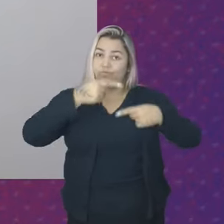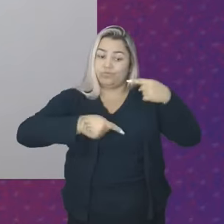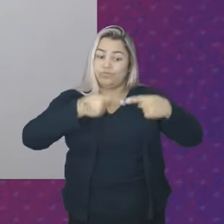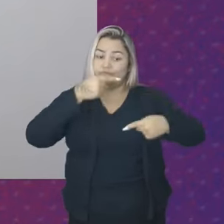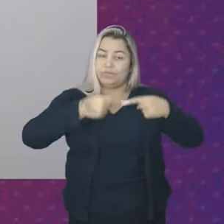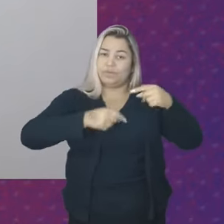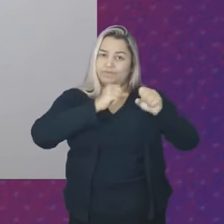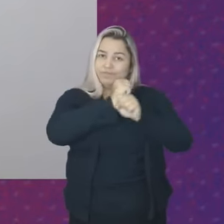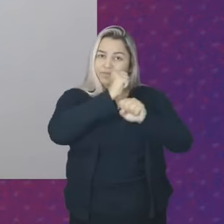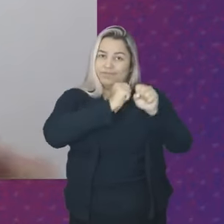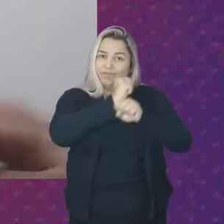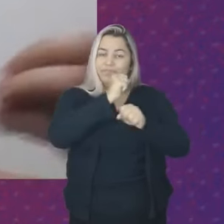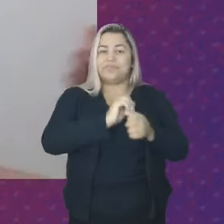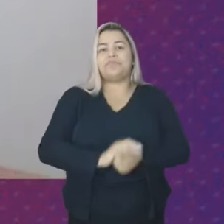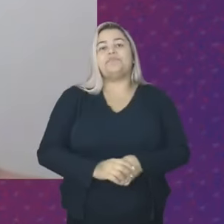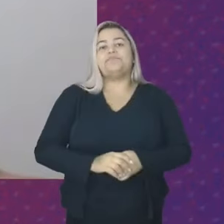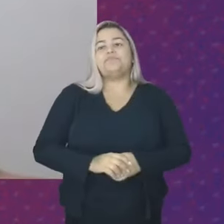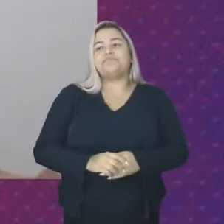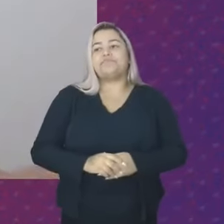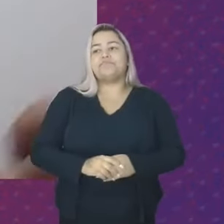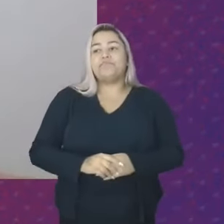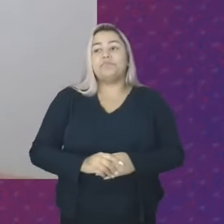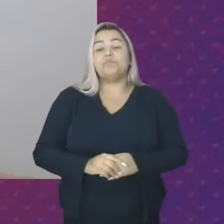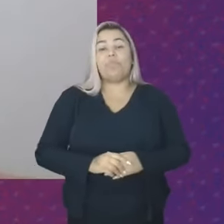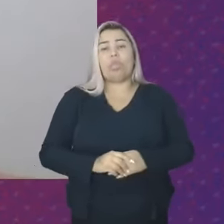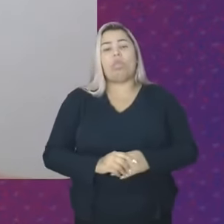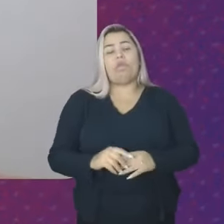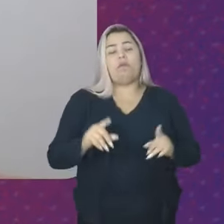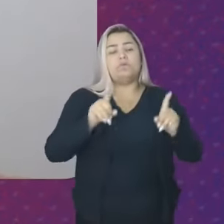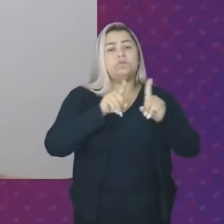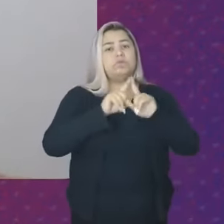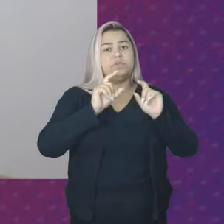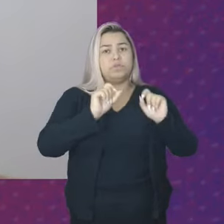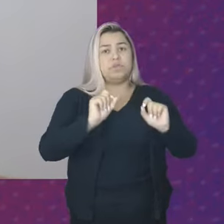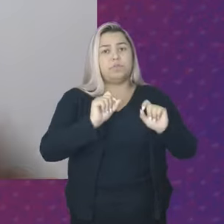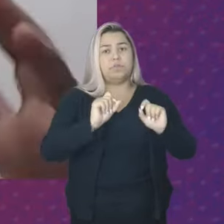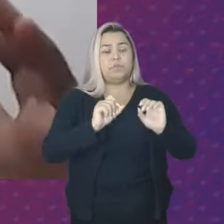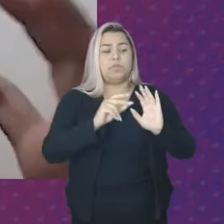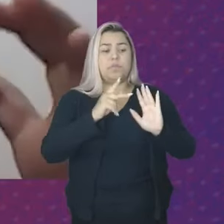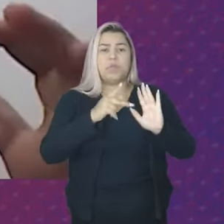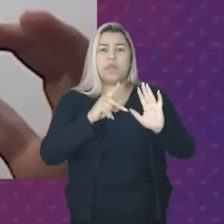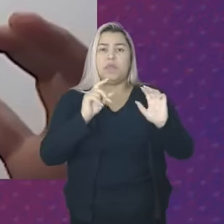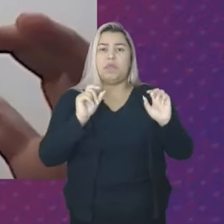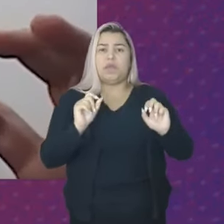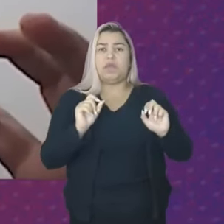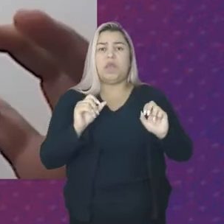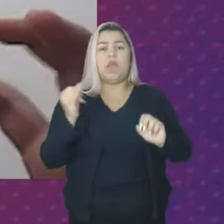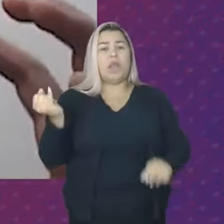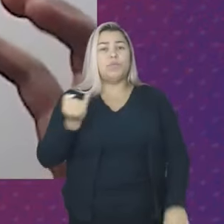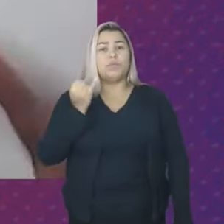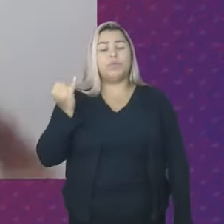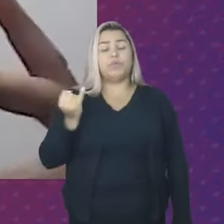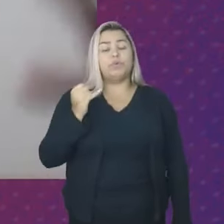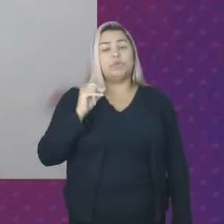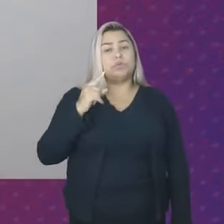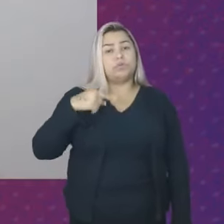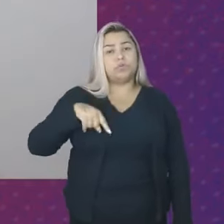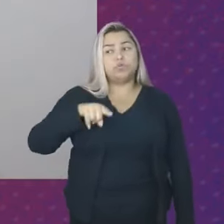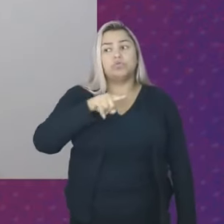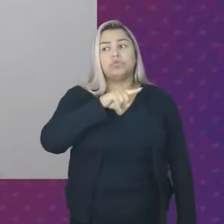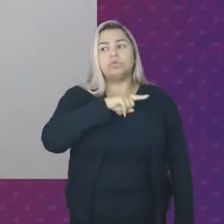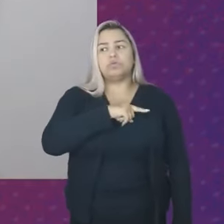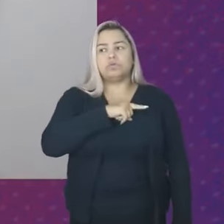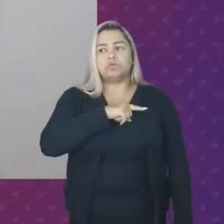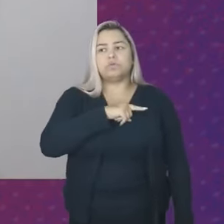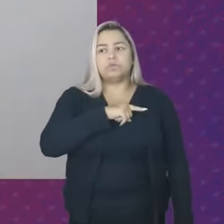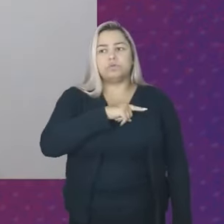querendo construir. De perfis, assim, né, acho que é importante que a gente,